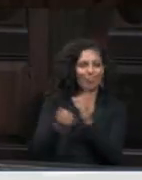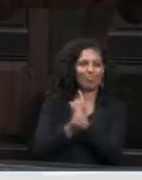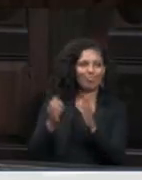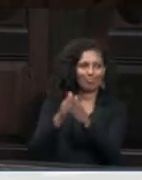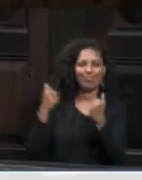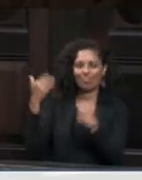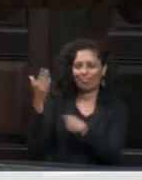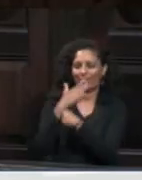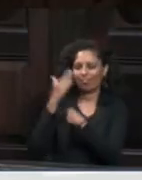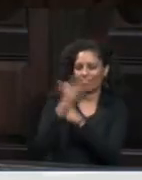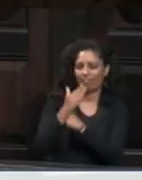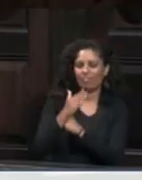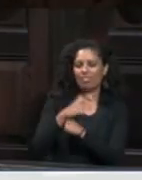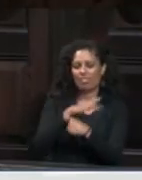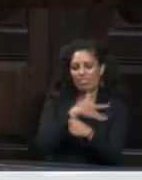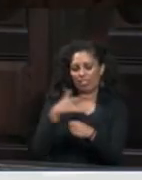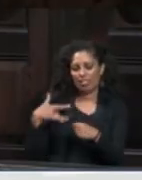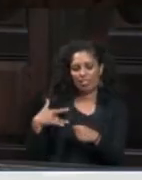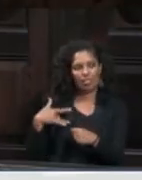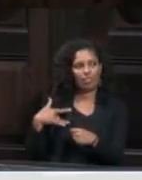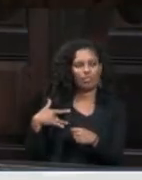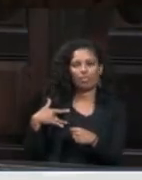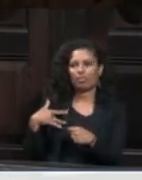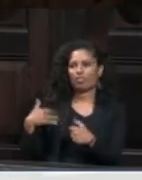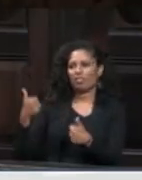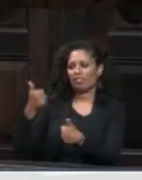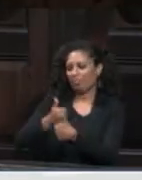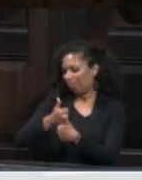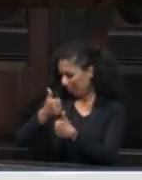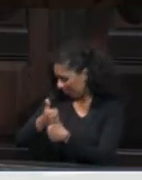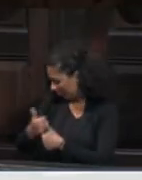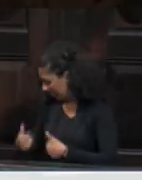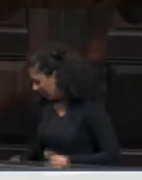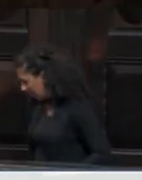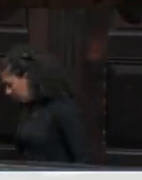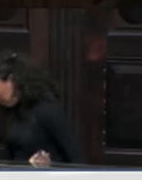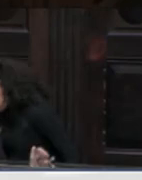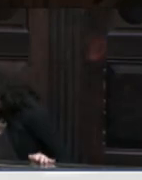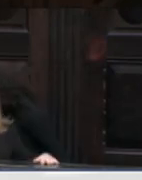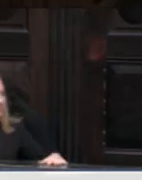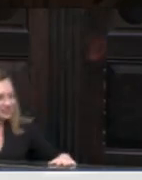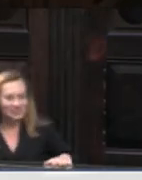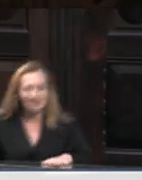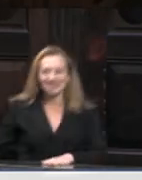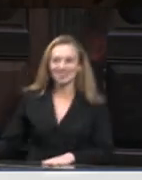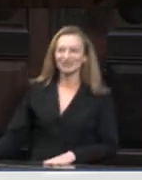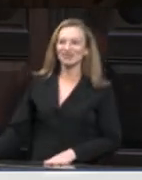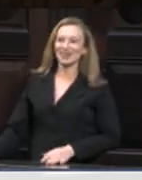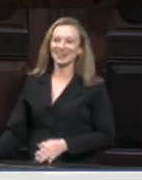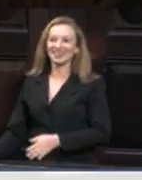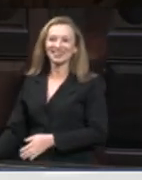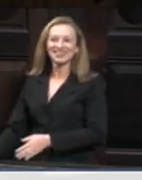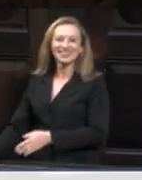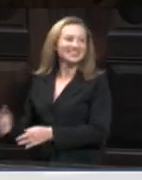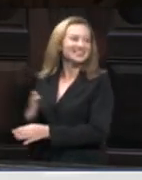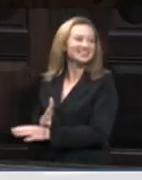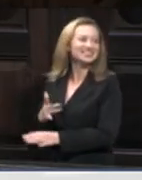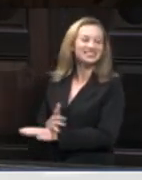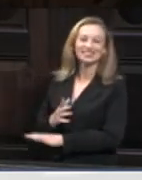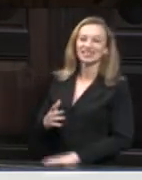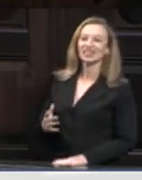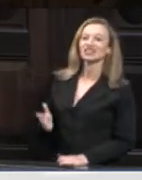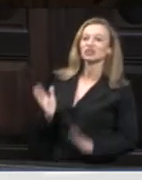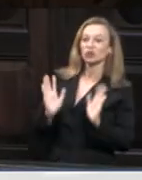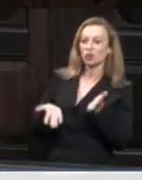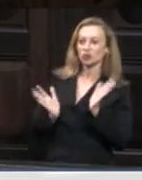atendimentos na área da saúde, enquanto a cidade gastou 7 milhões de reais com iluminação para o Natal. A cidade